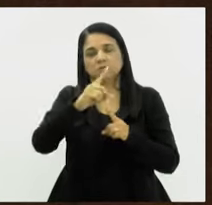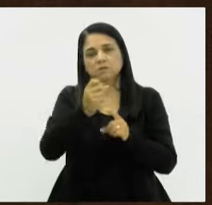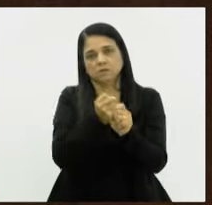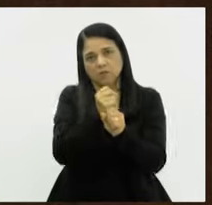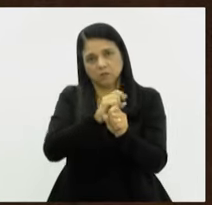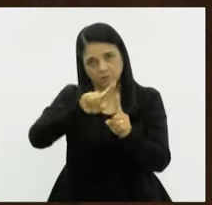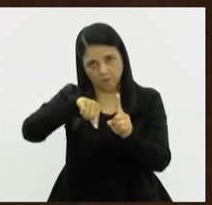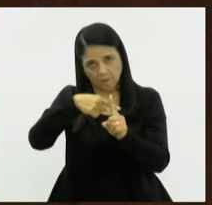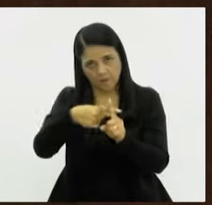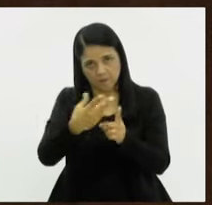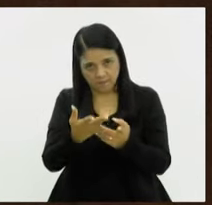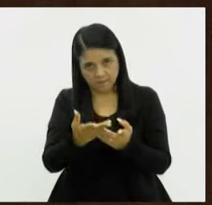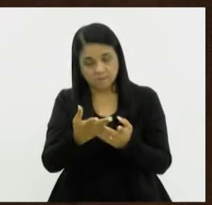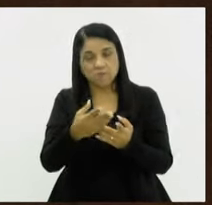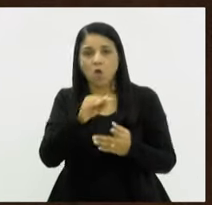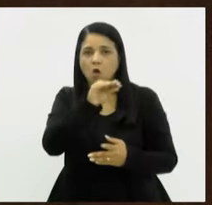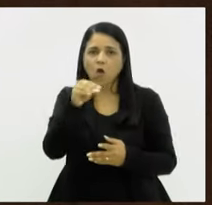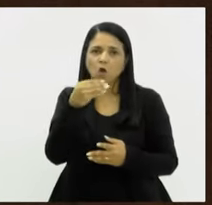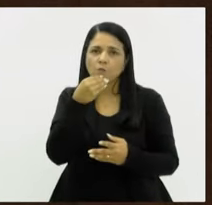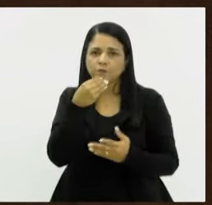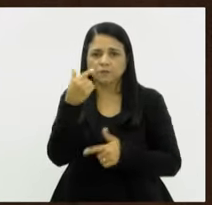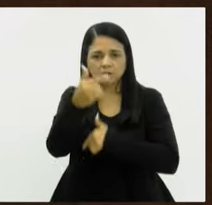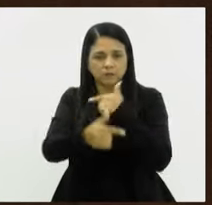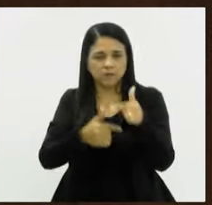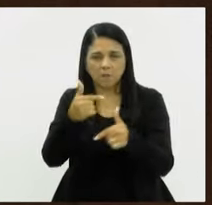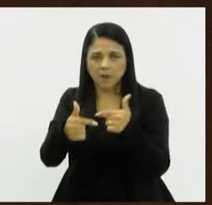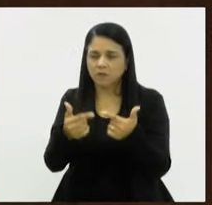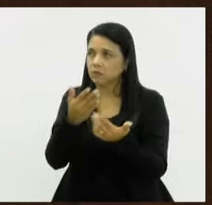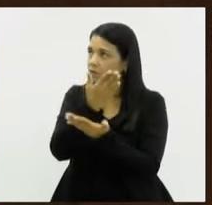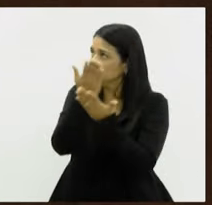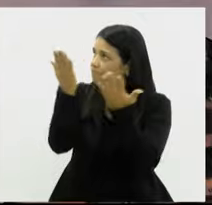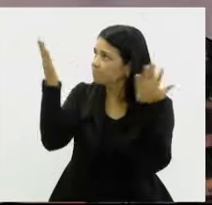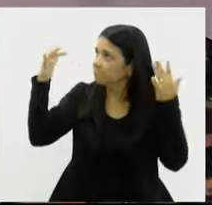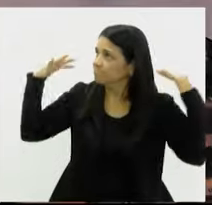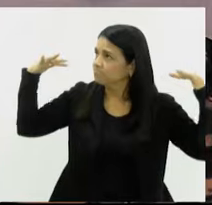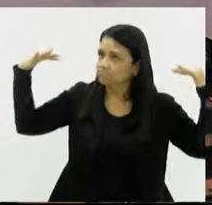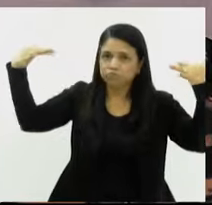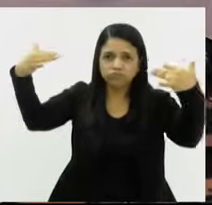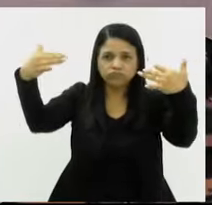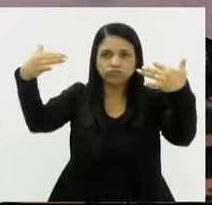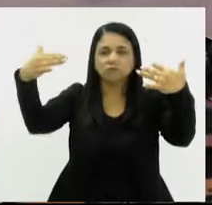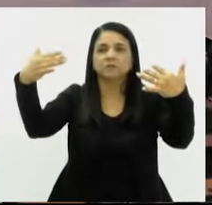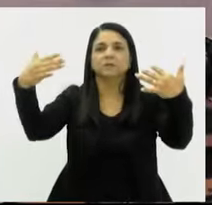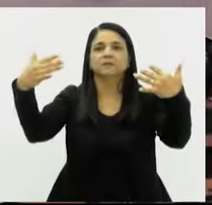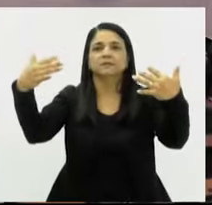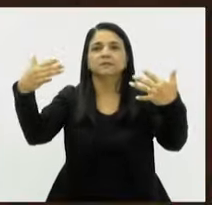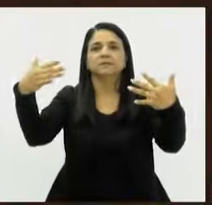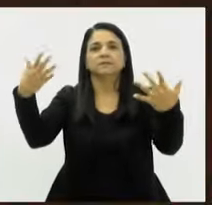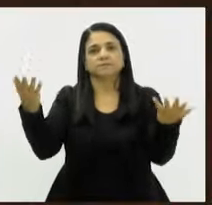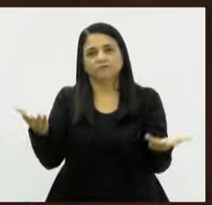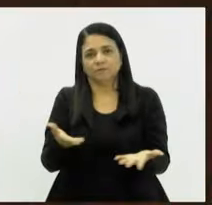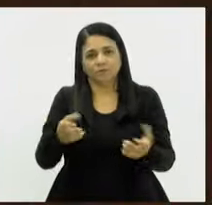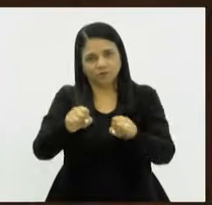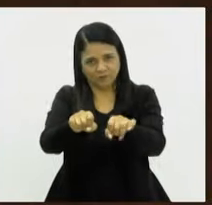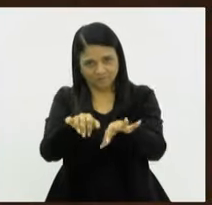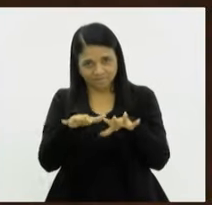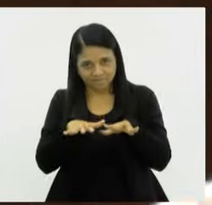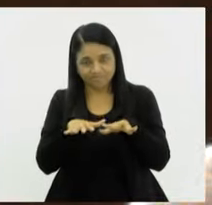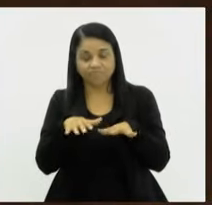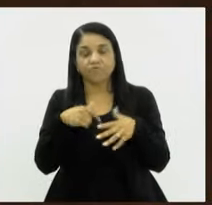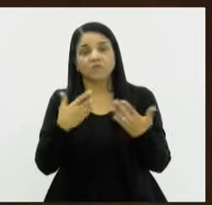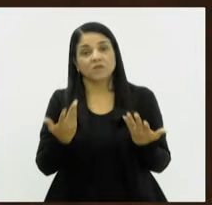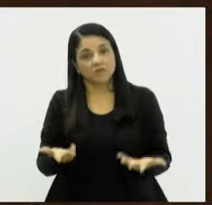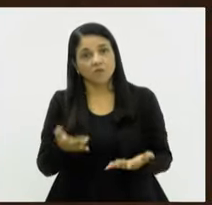que possamos dar oportunidade a esses trabalhadores aqui presentes na galeria nessa sessão de hoje. Então, deixo